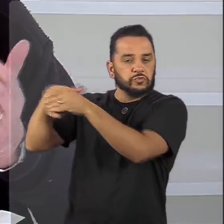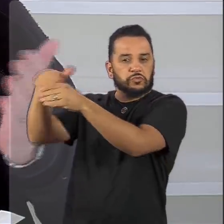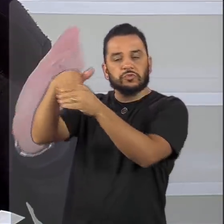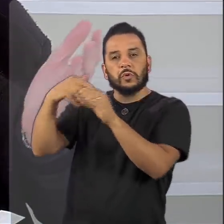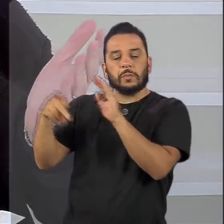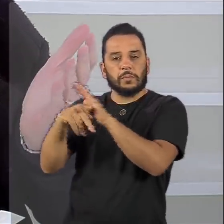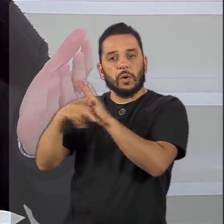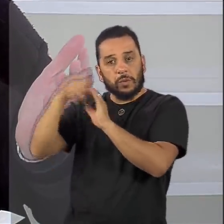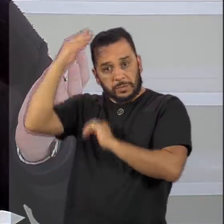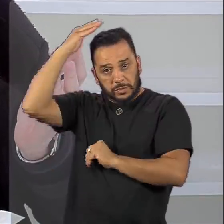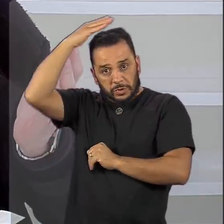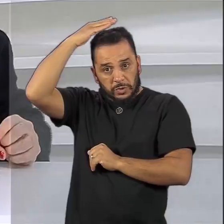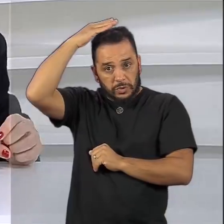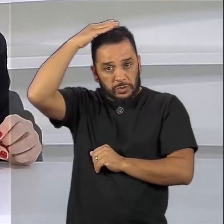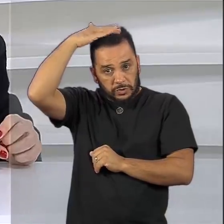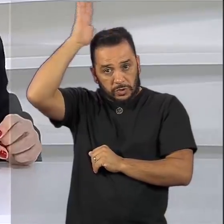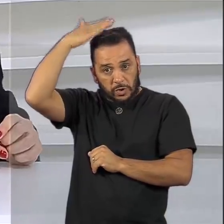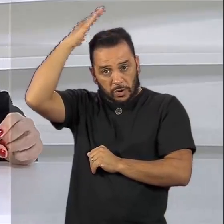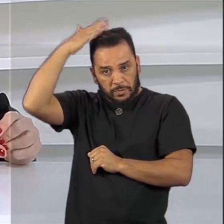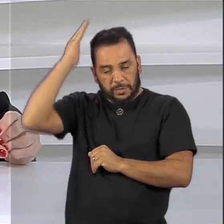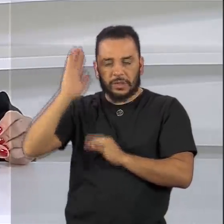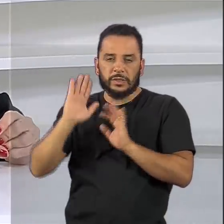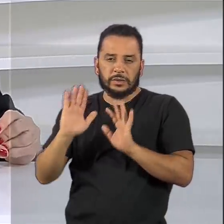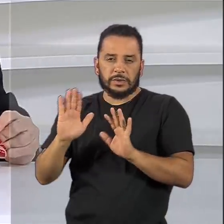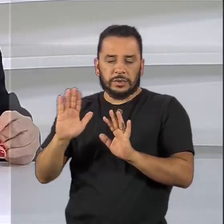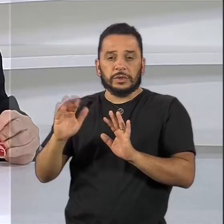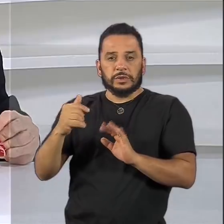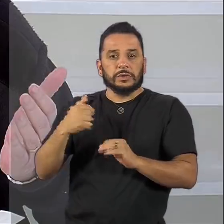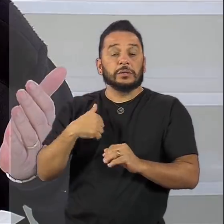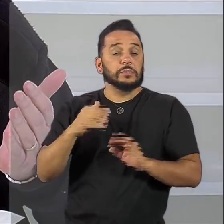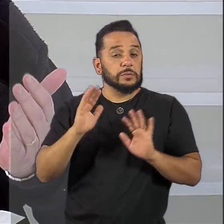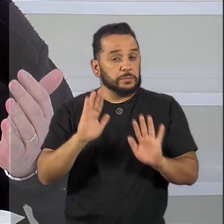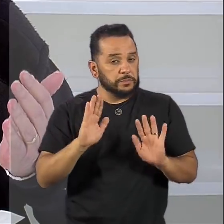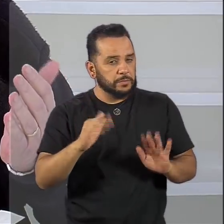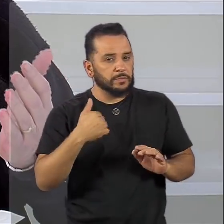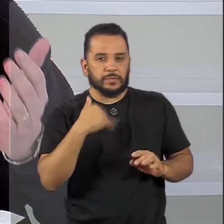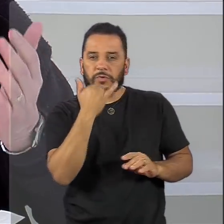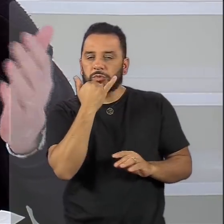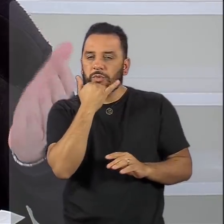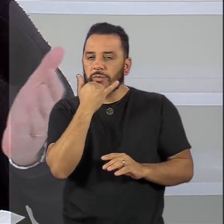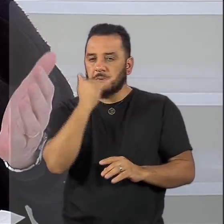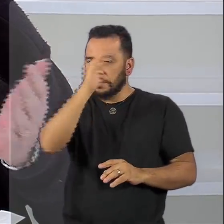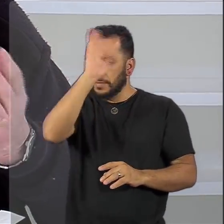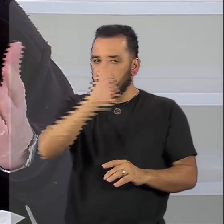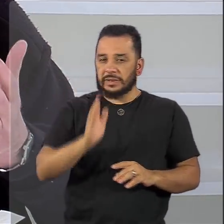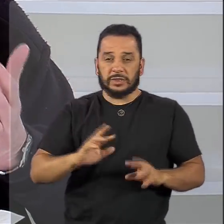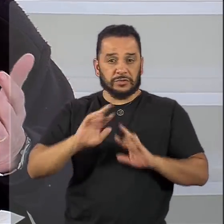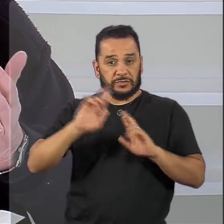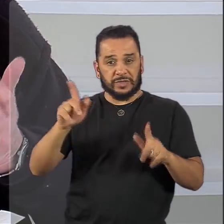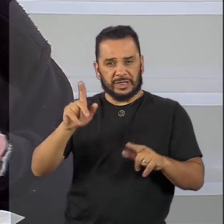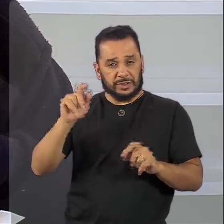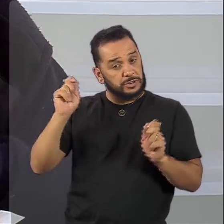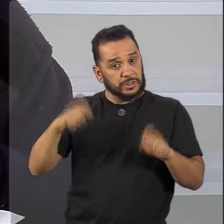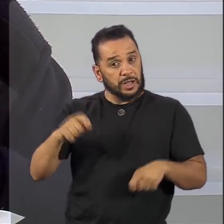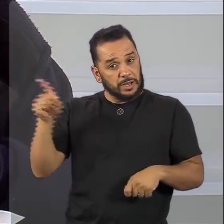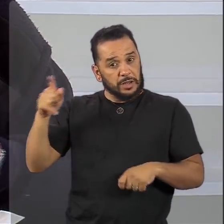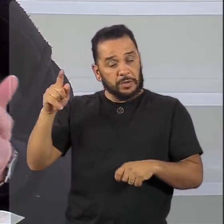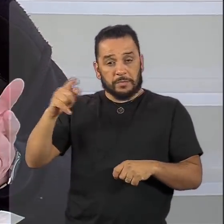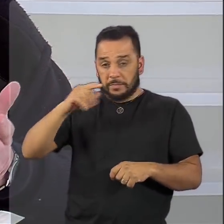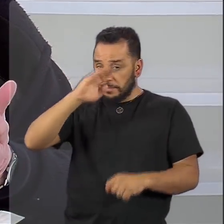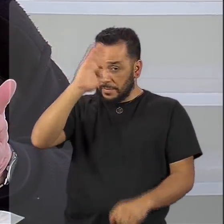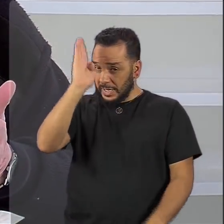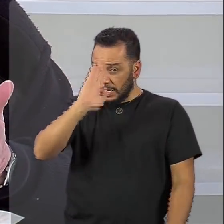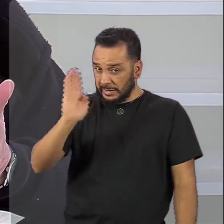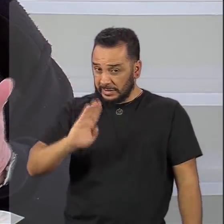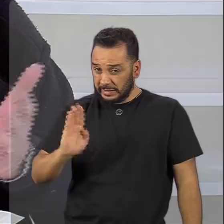de qualquer jeito, por uma diferença pequena. No Brasil, Rossi, jamais aconteceria pequena. de um sujeito como Trump, no sistema